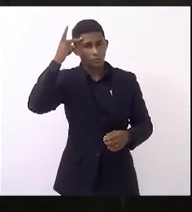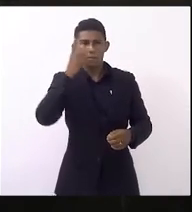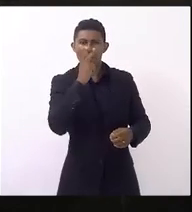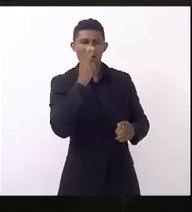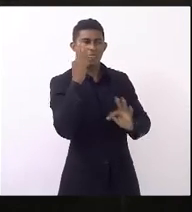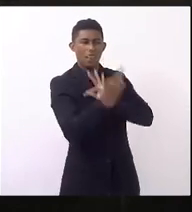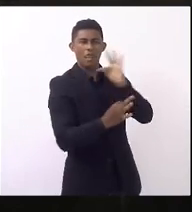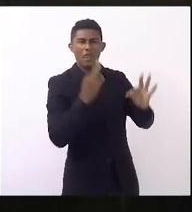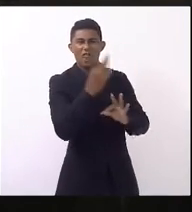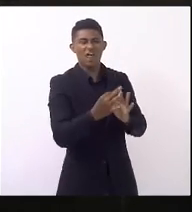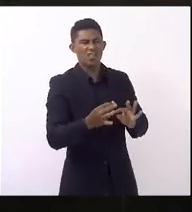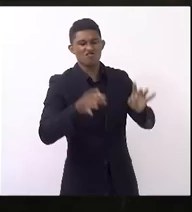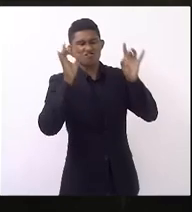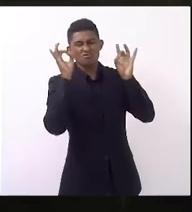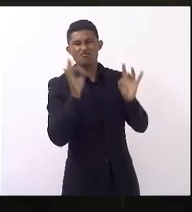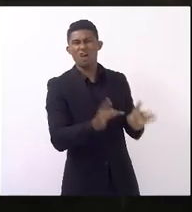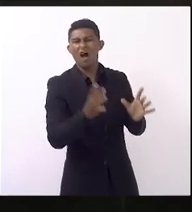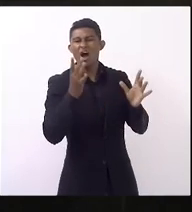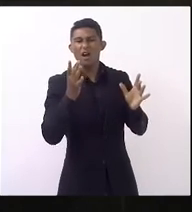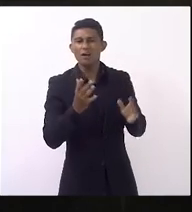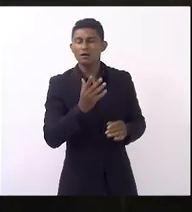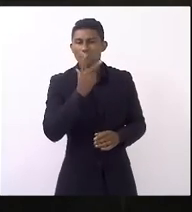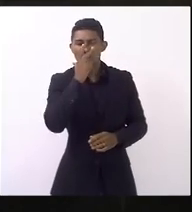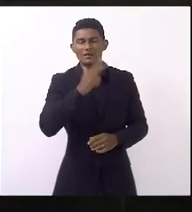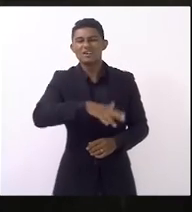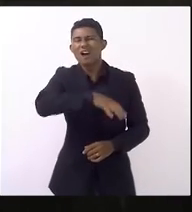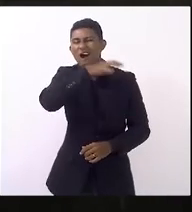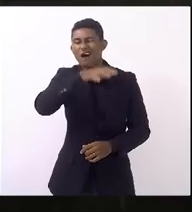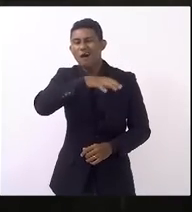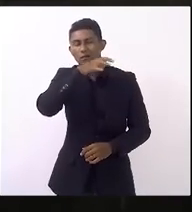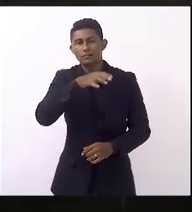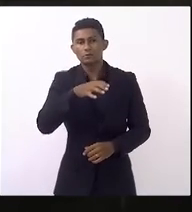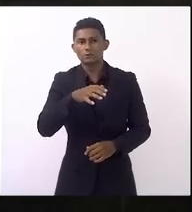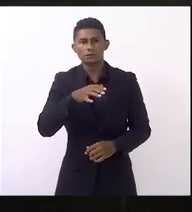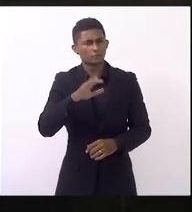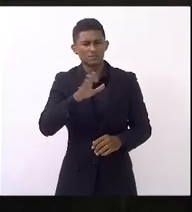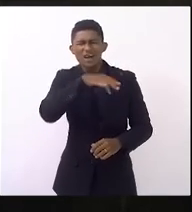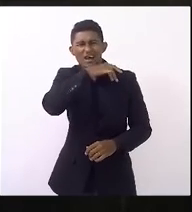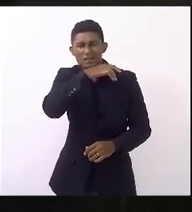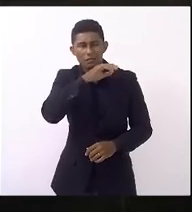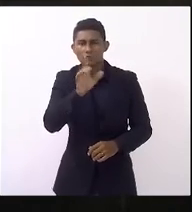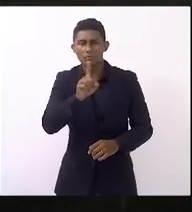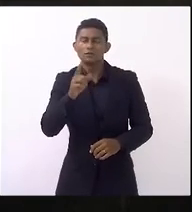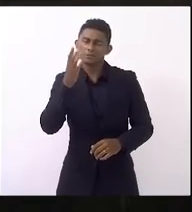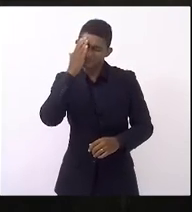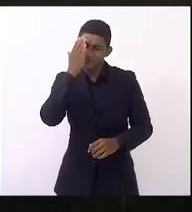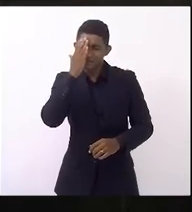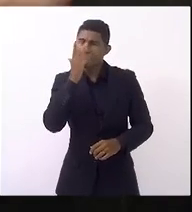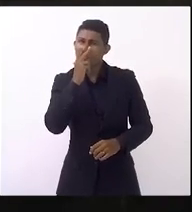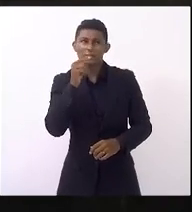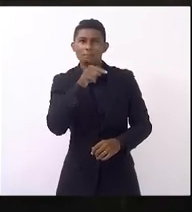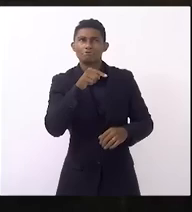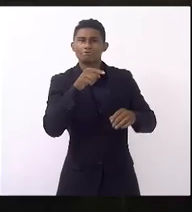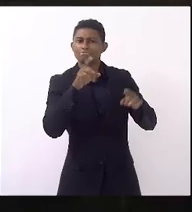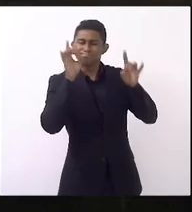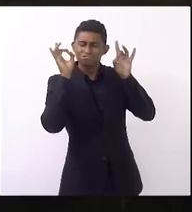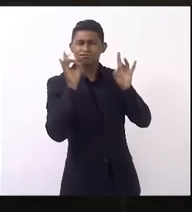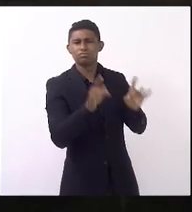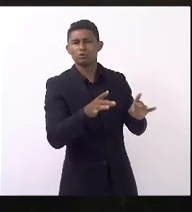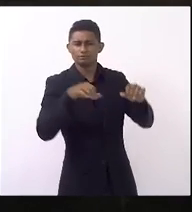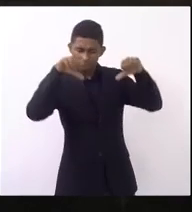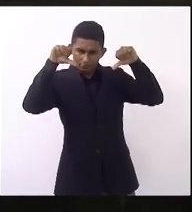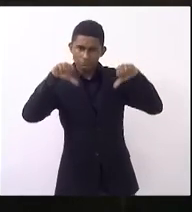bichos. Aliás, nem como bicho, porque alguns bichos nas nossas casas são tratados muito bem, mas tratados como bichos abandonados,